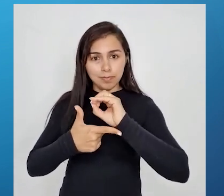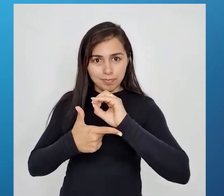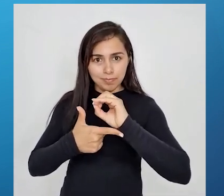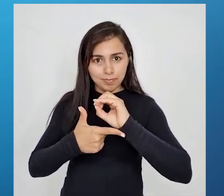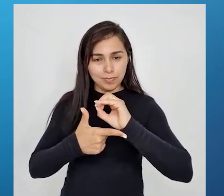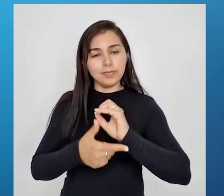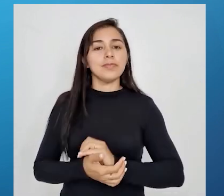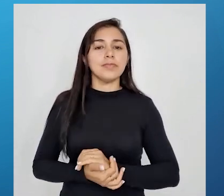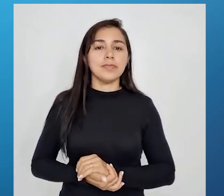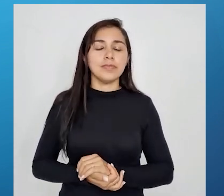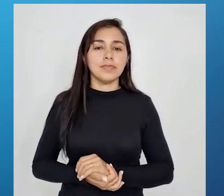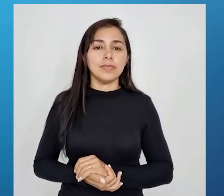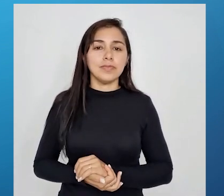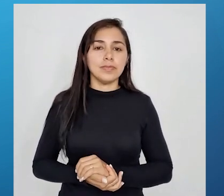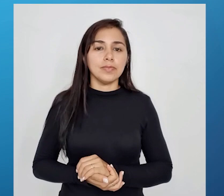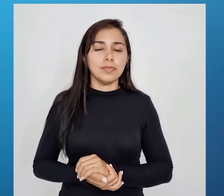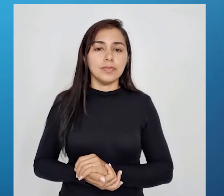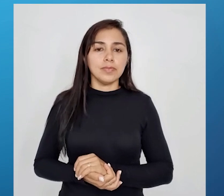vendo aí, tá bom?